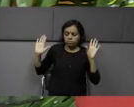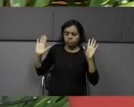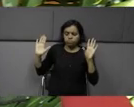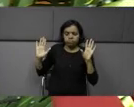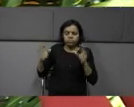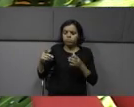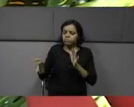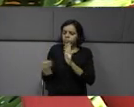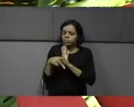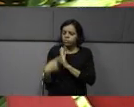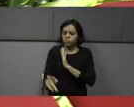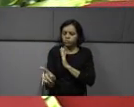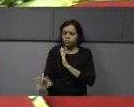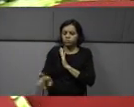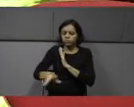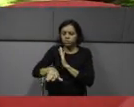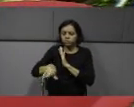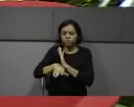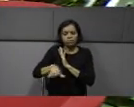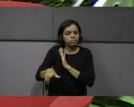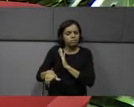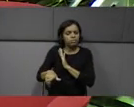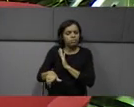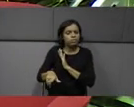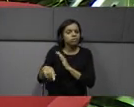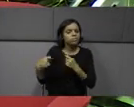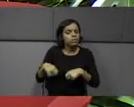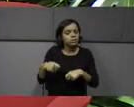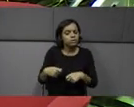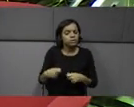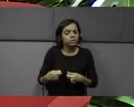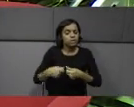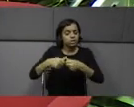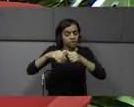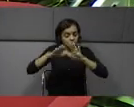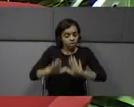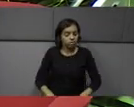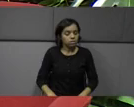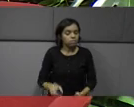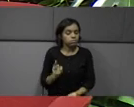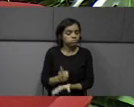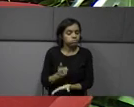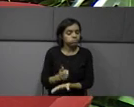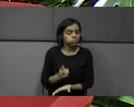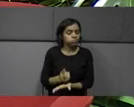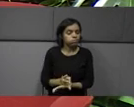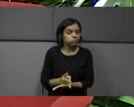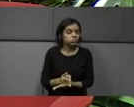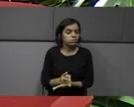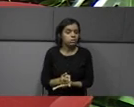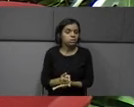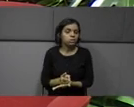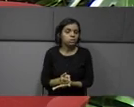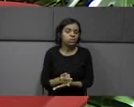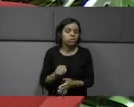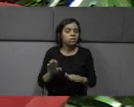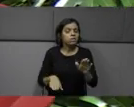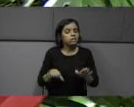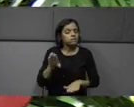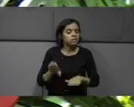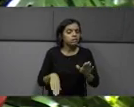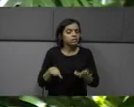essa criança então é a noção de permanência ou não é dessa dessa